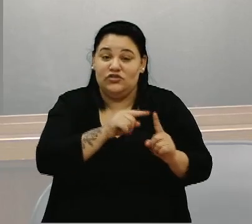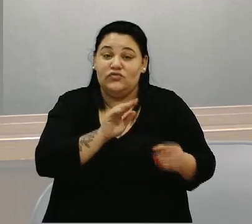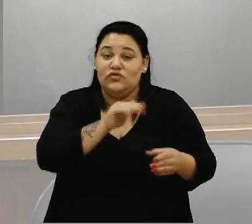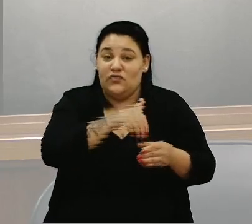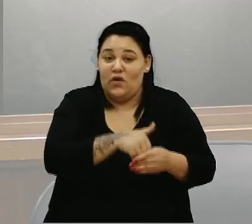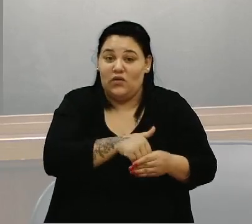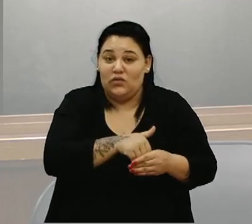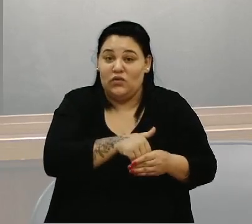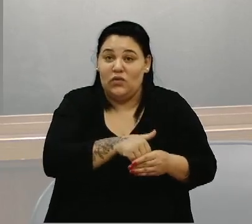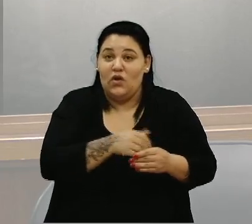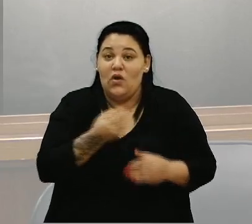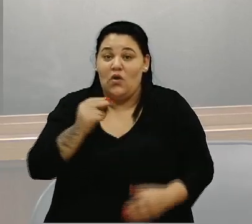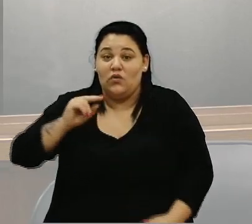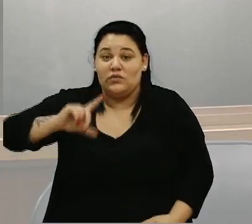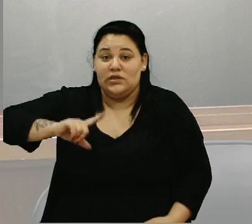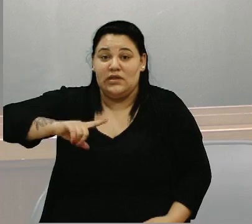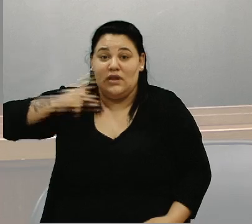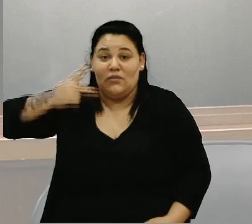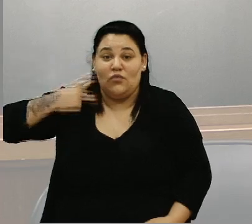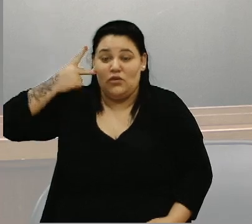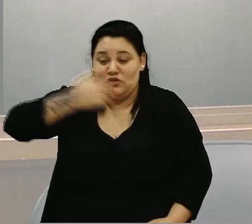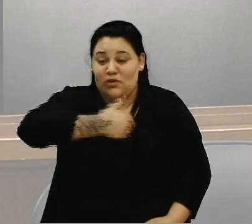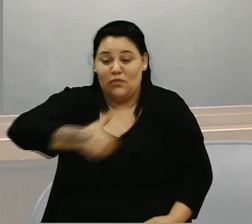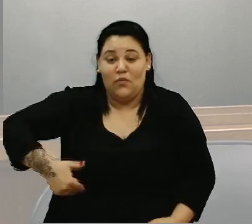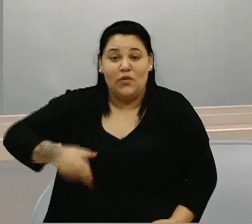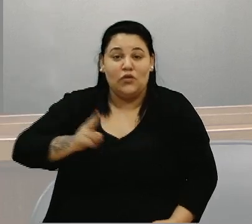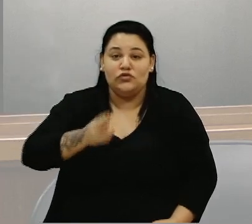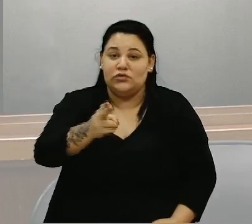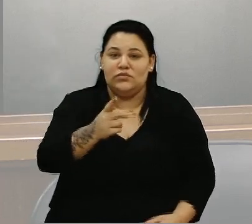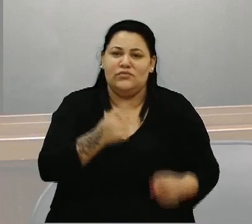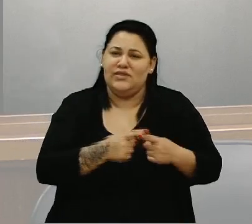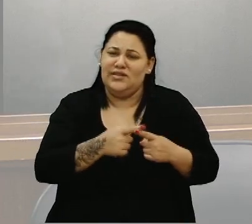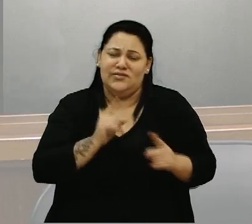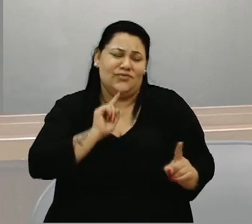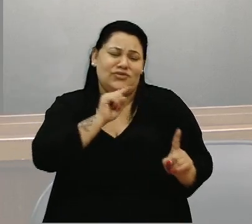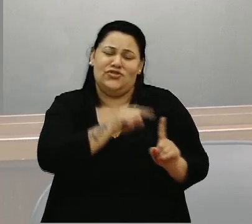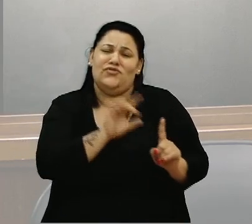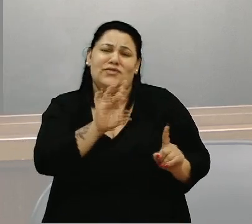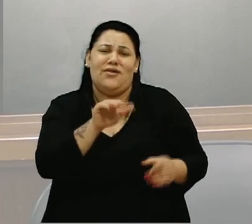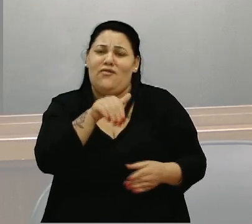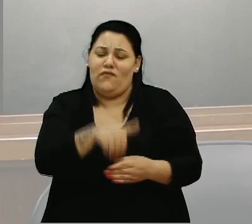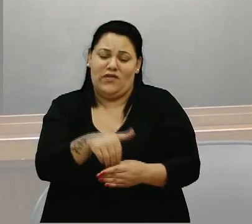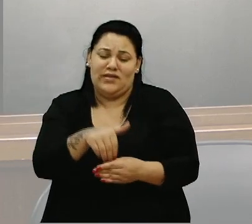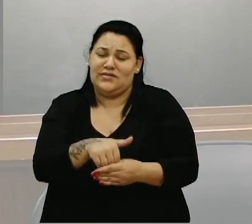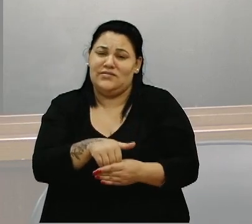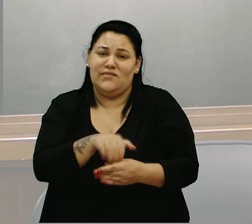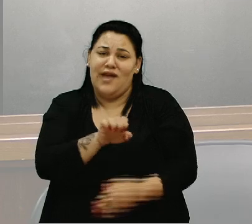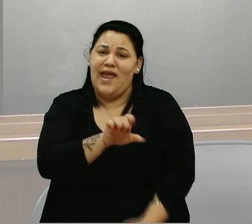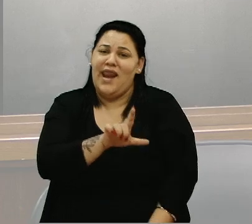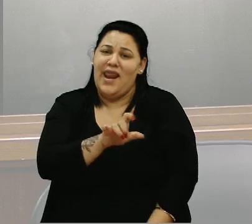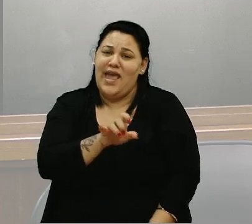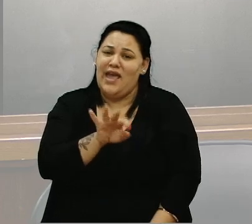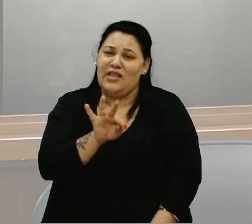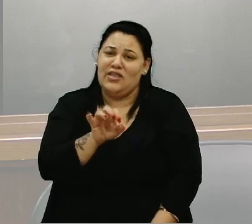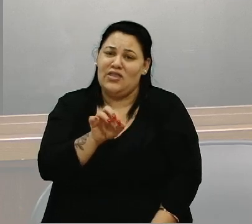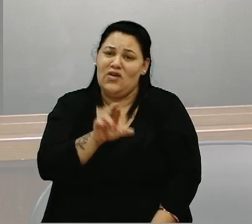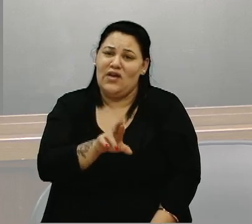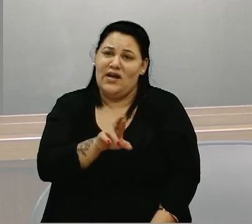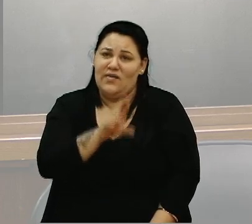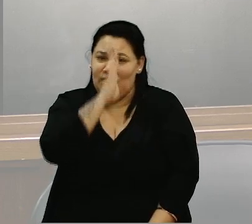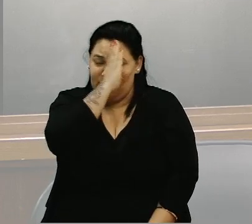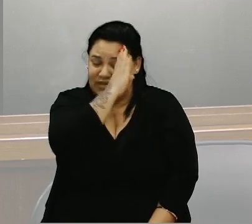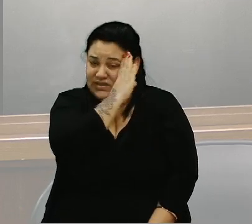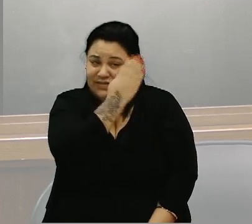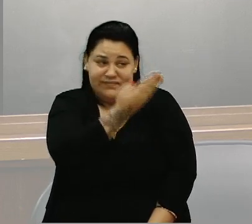ou se tem política pública efetiva. Porque se é com fim eleitoral, vereador, Bressan, presidente dessa sessão e presidente da Comissão